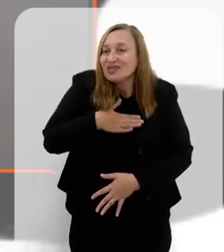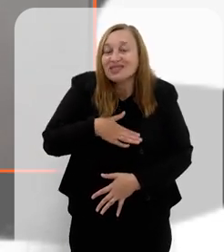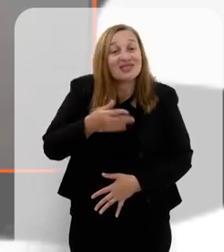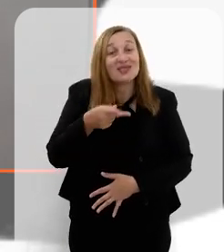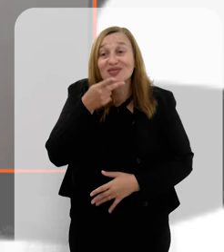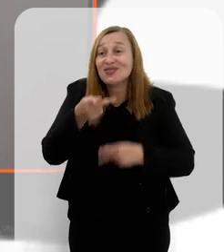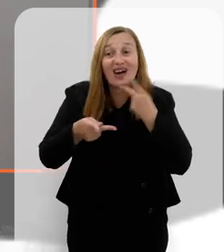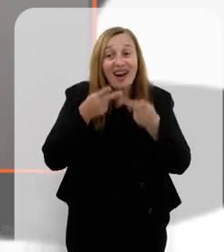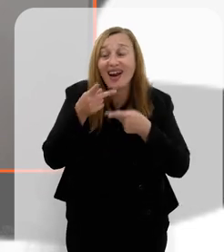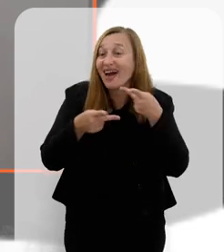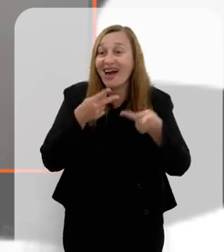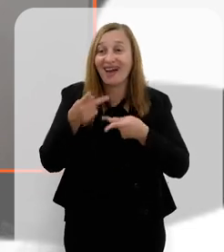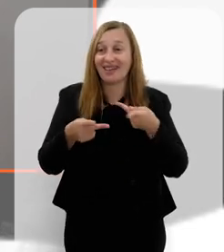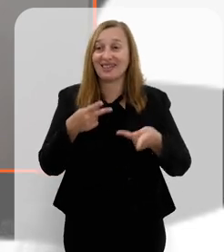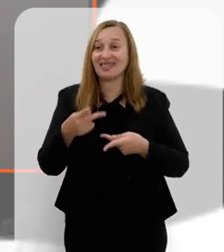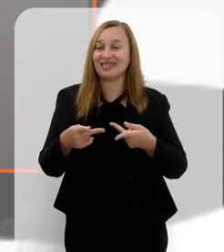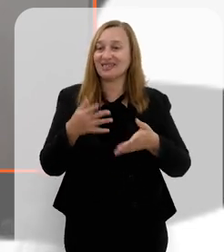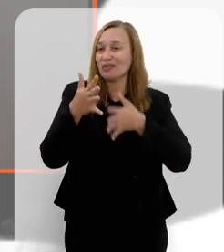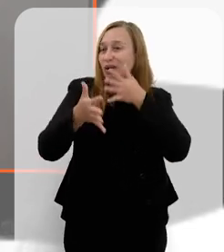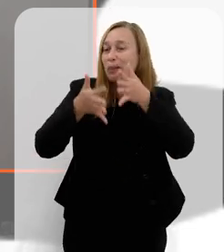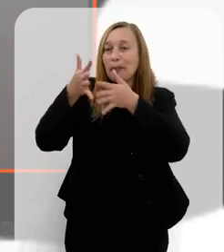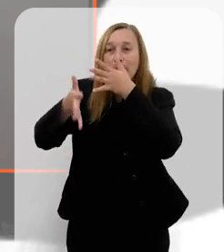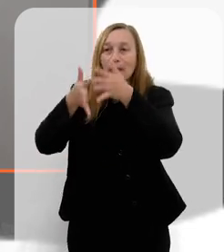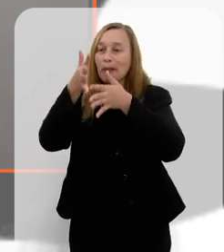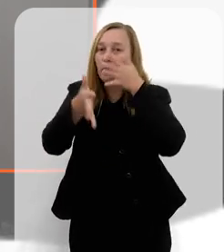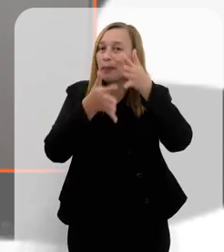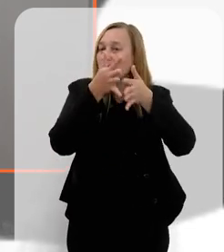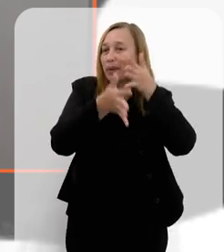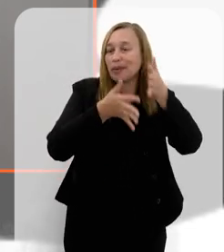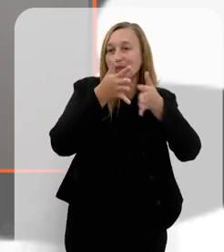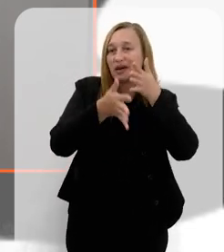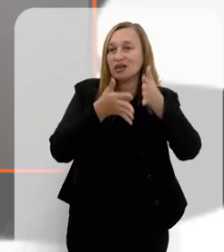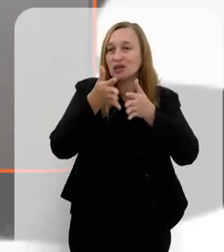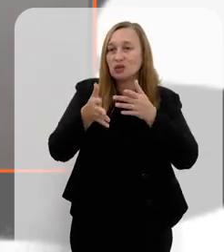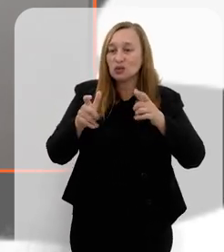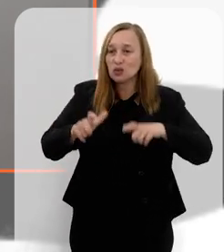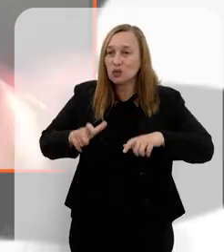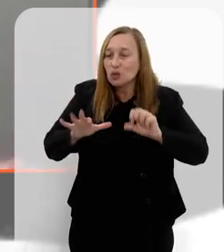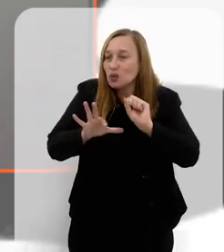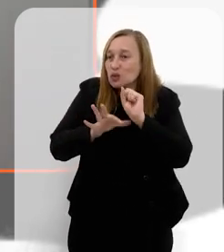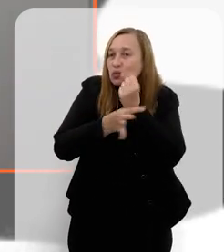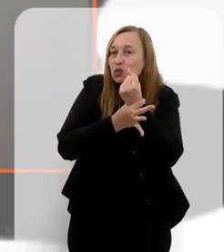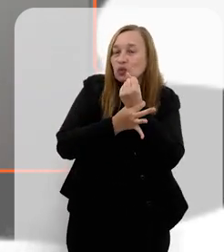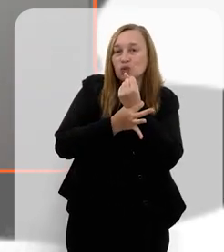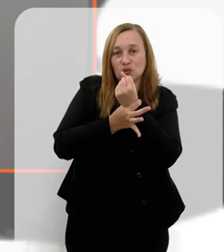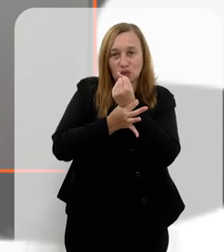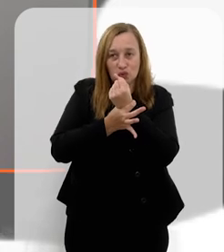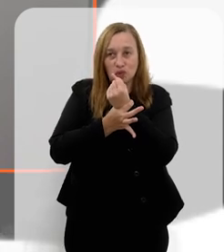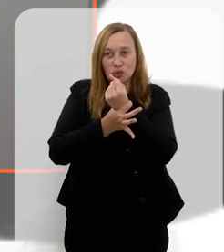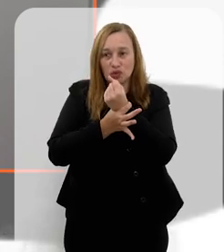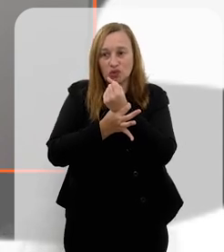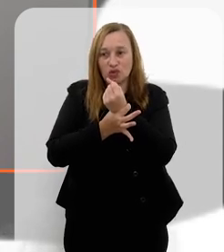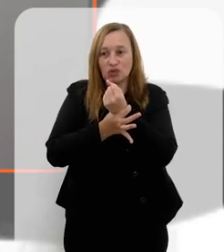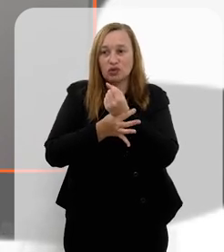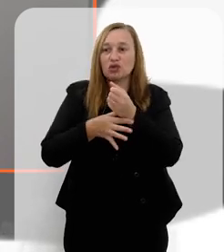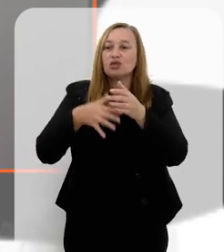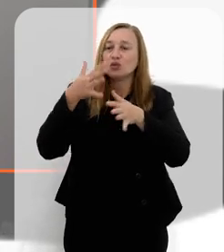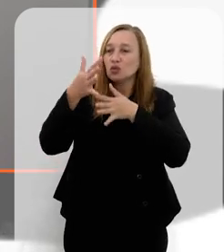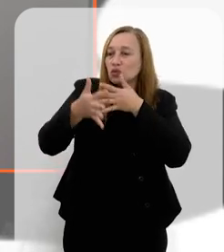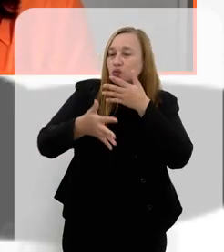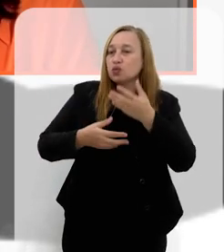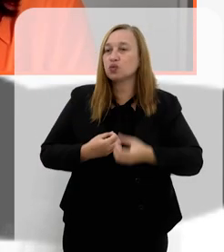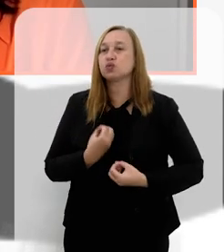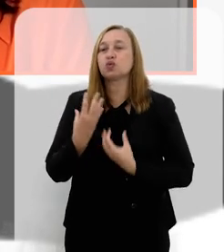gosto de falar, de se expressar, se sentiram num ambiente seguro de se